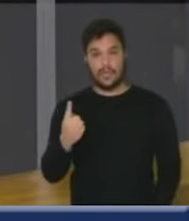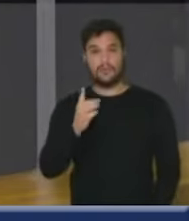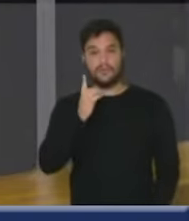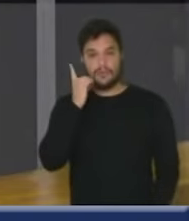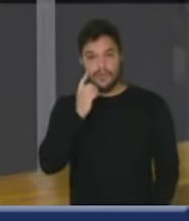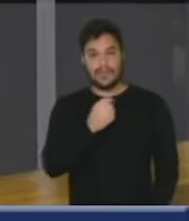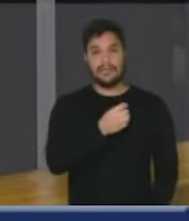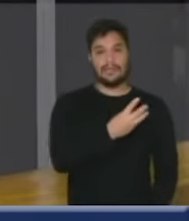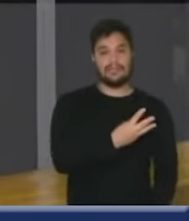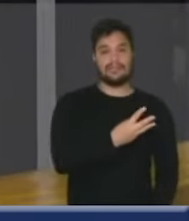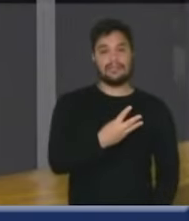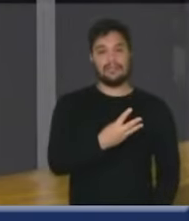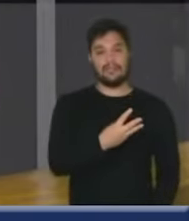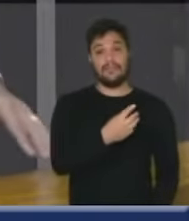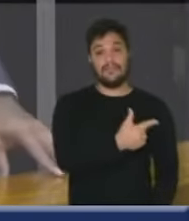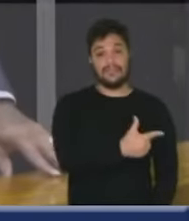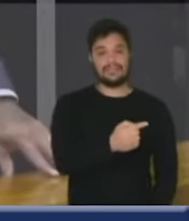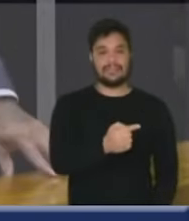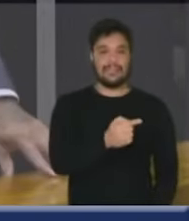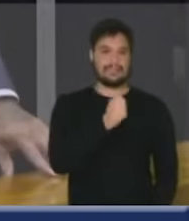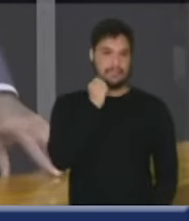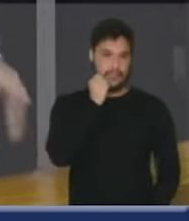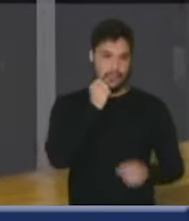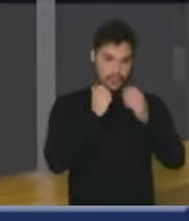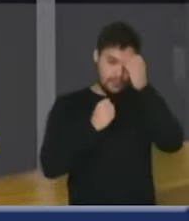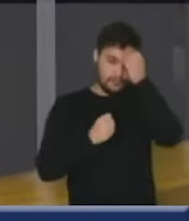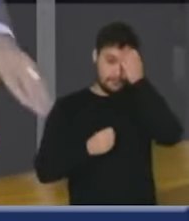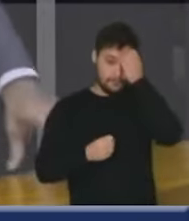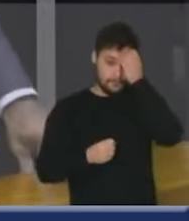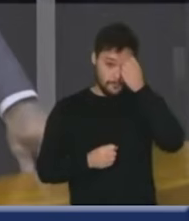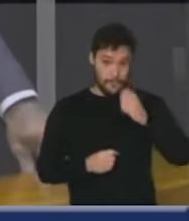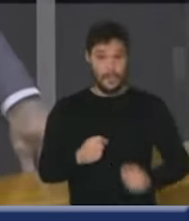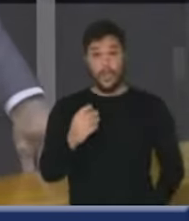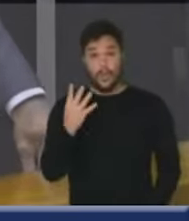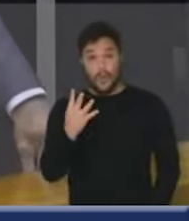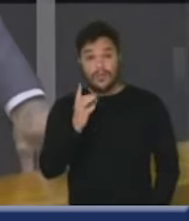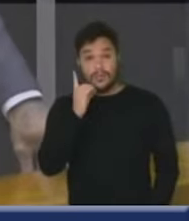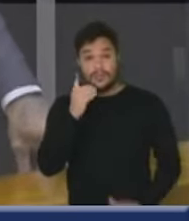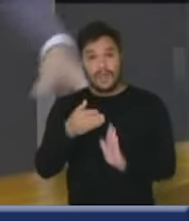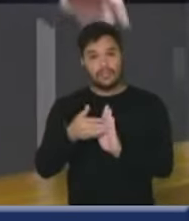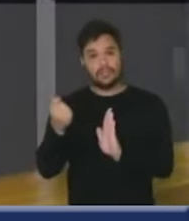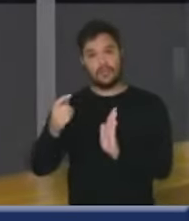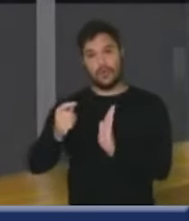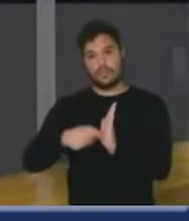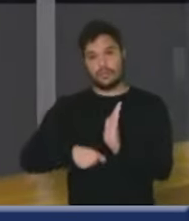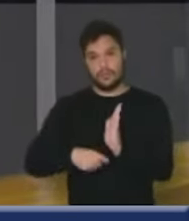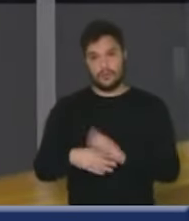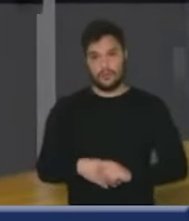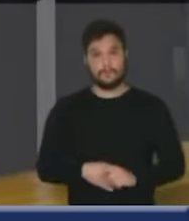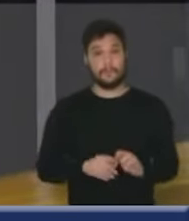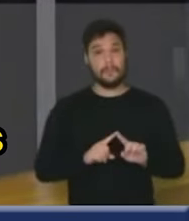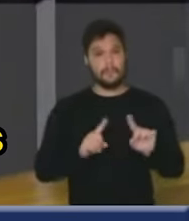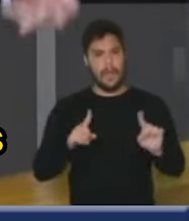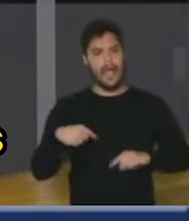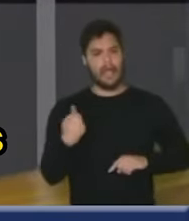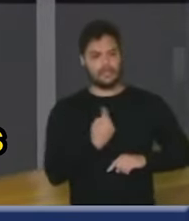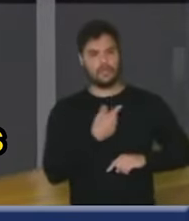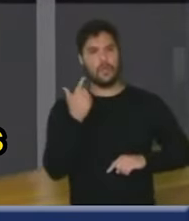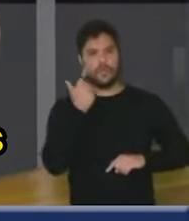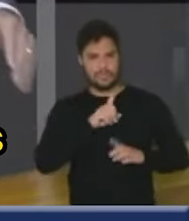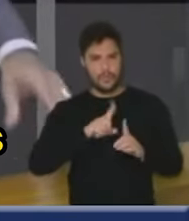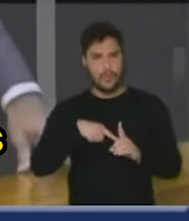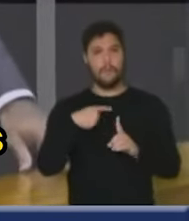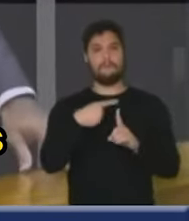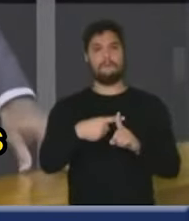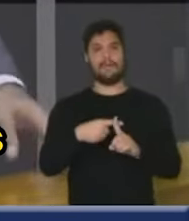de 33 e 27 senadores quatro retiraram até agora mas nós Já conseguimos mais conseguimos